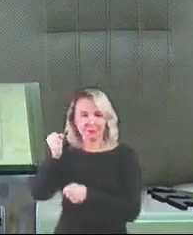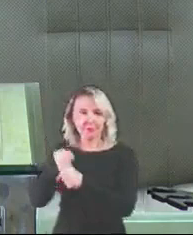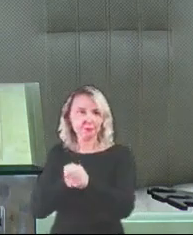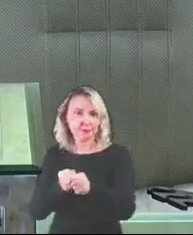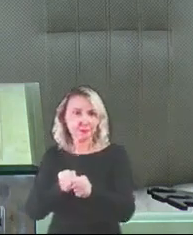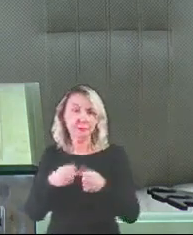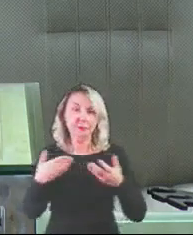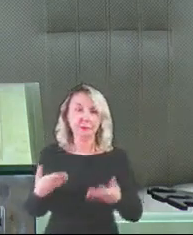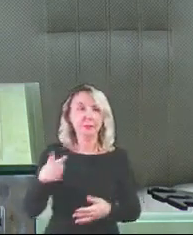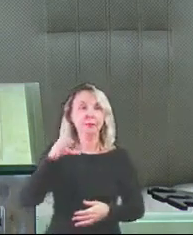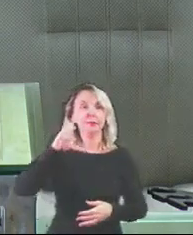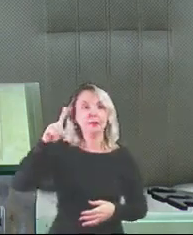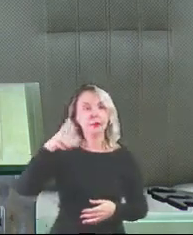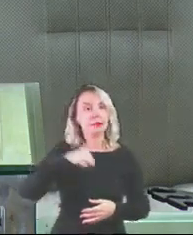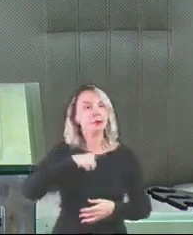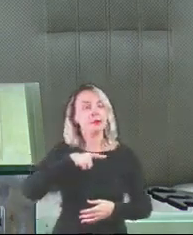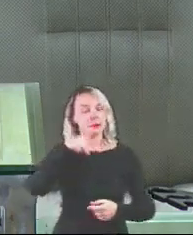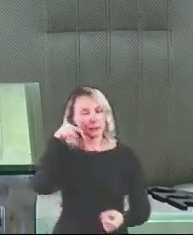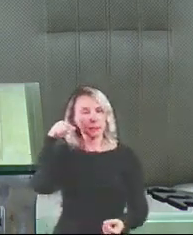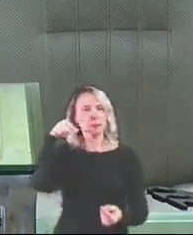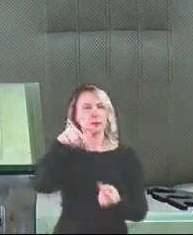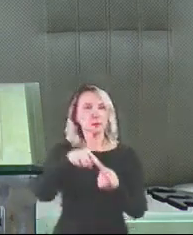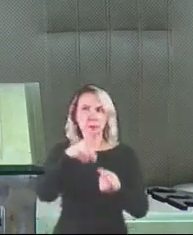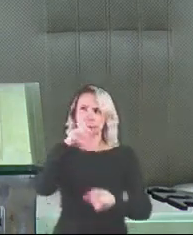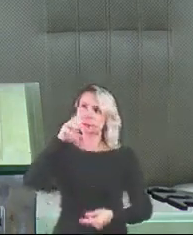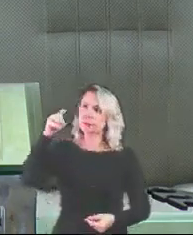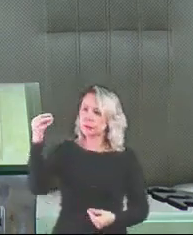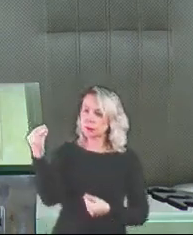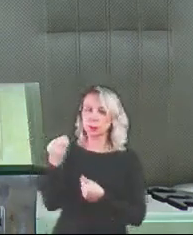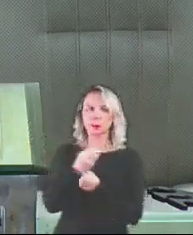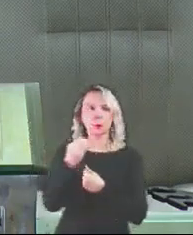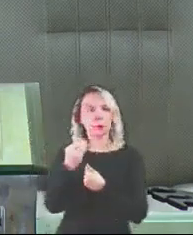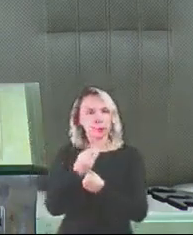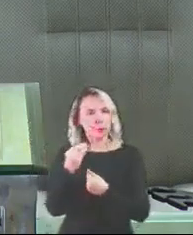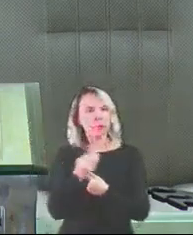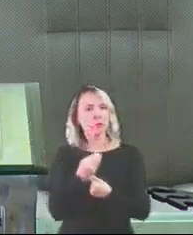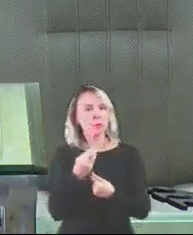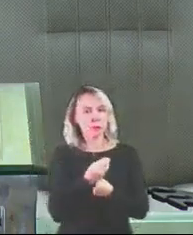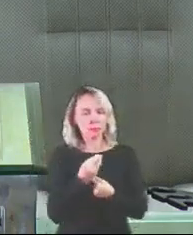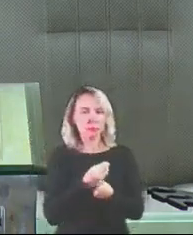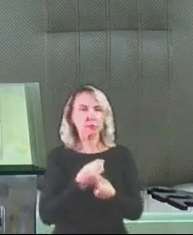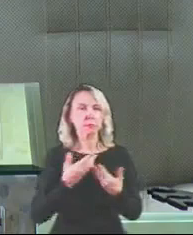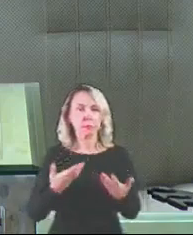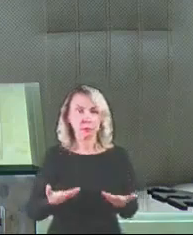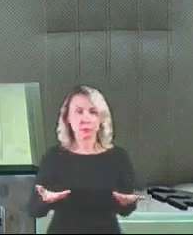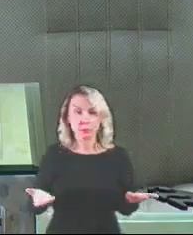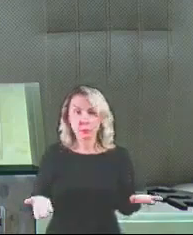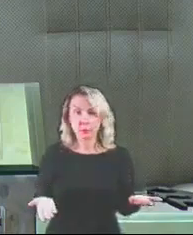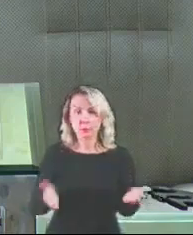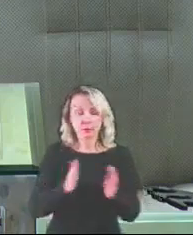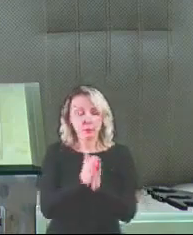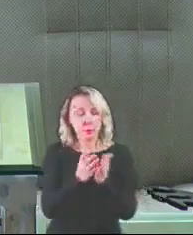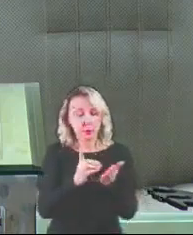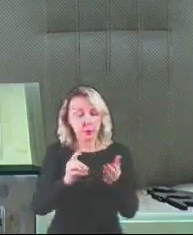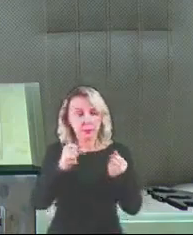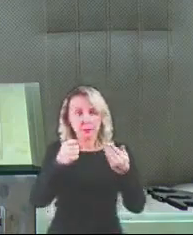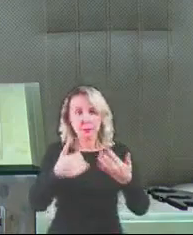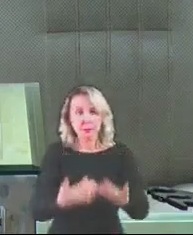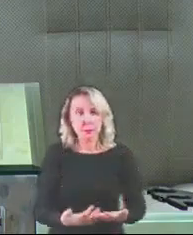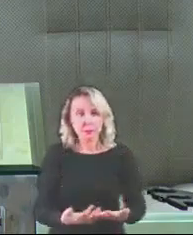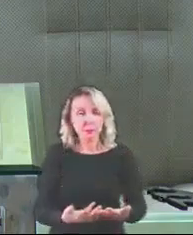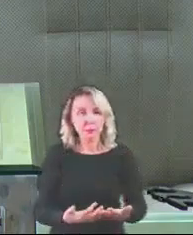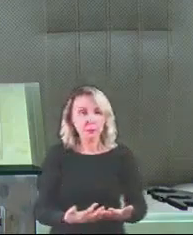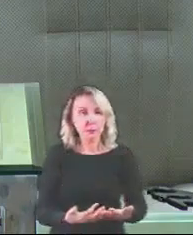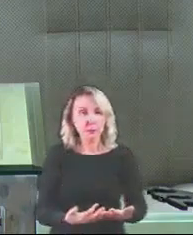tem propósito em nossas vidas, irmãos, Deus nos guarda de certas coisas. Então, a Bíblia diz que